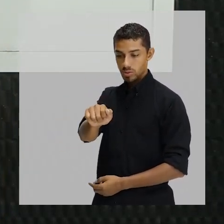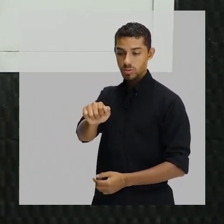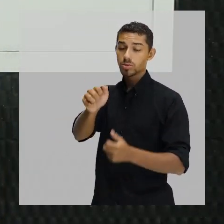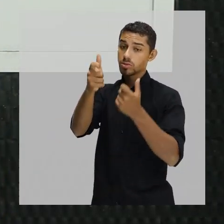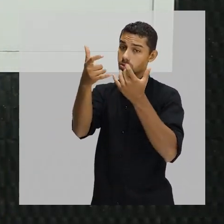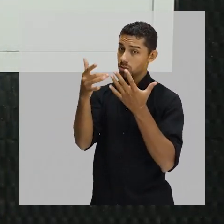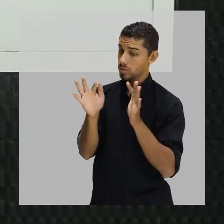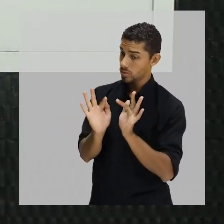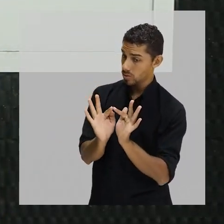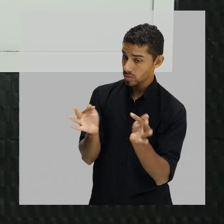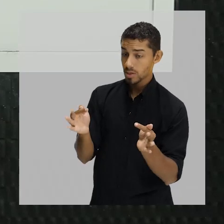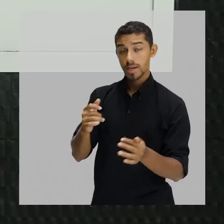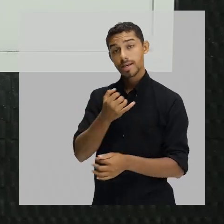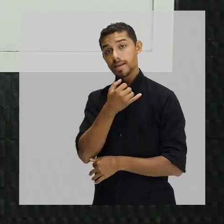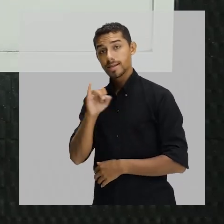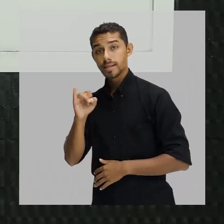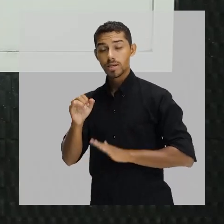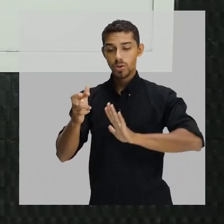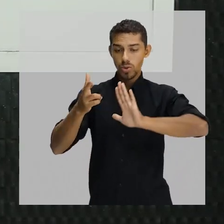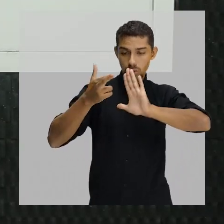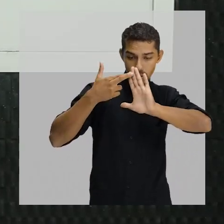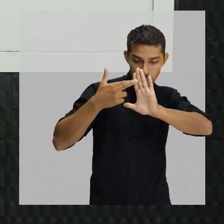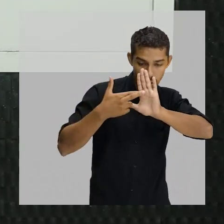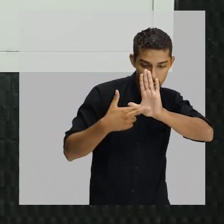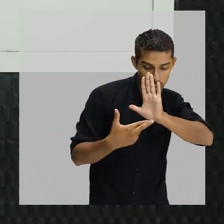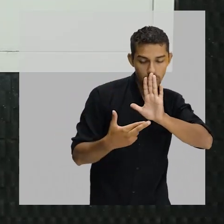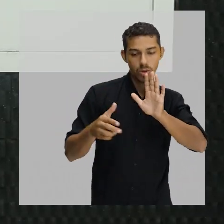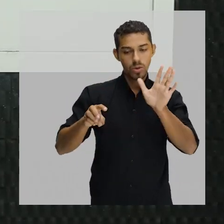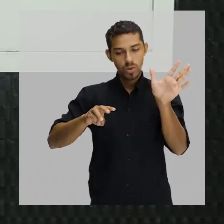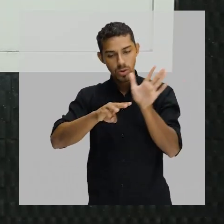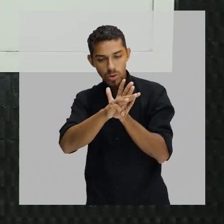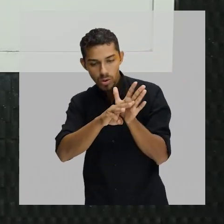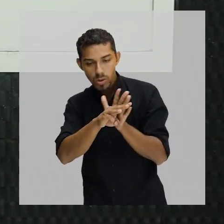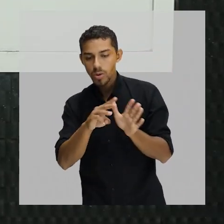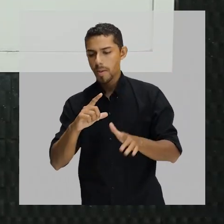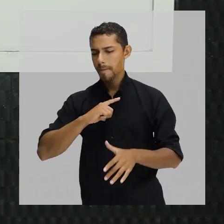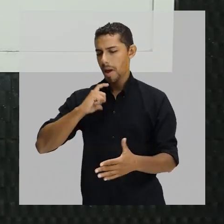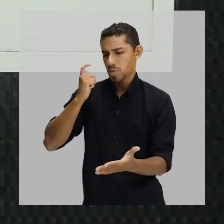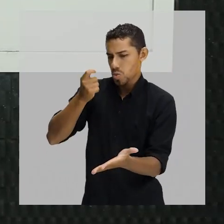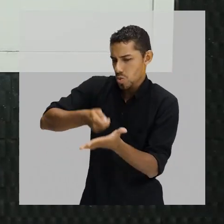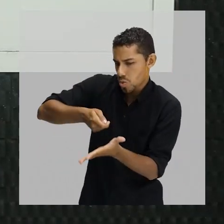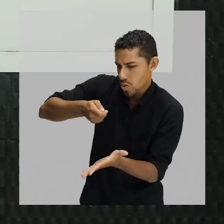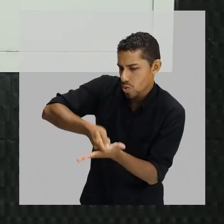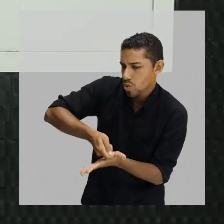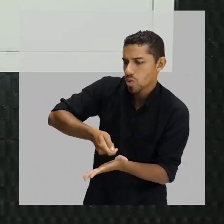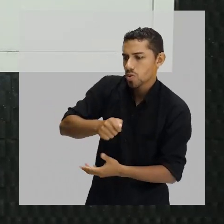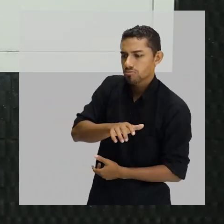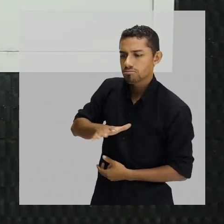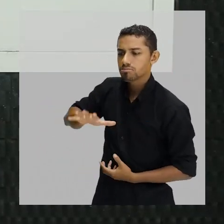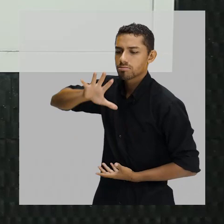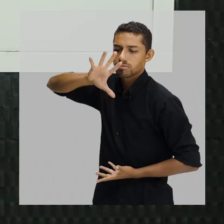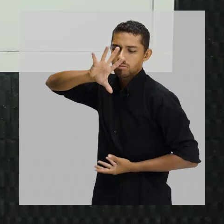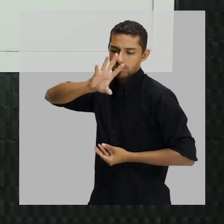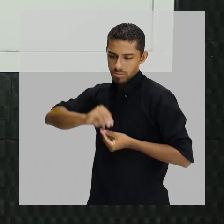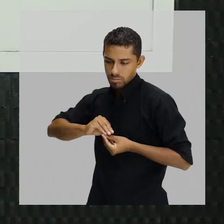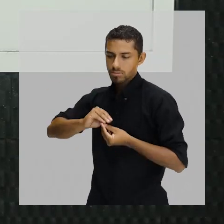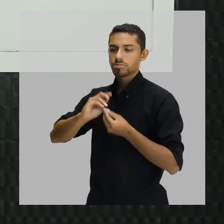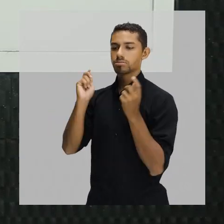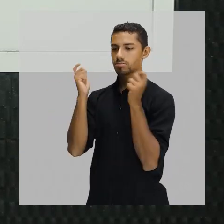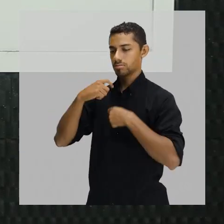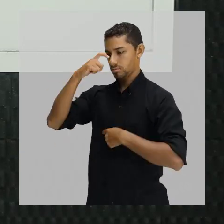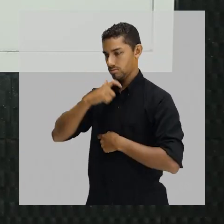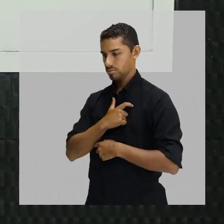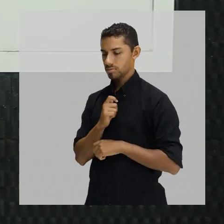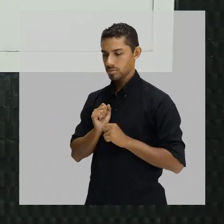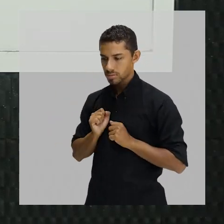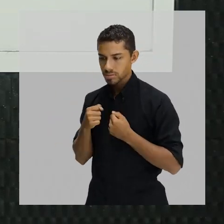se eu tenho critérios, métodos, se eu tenho mais exigência dentro dessa minha construção, obviamente